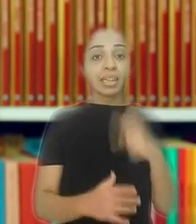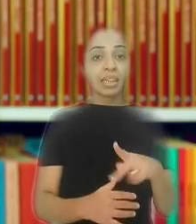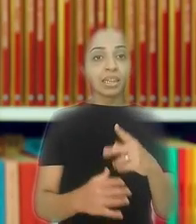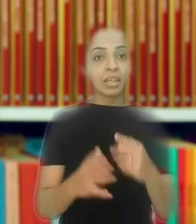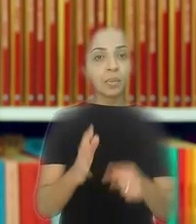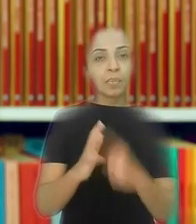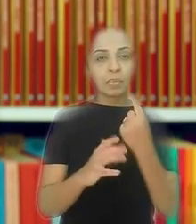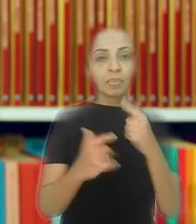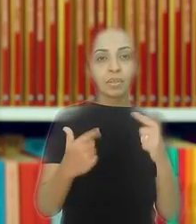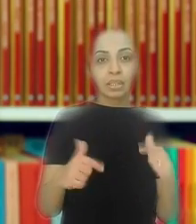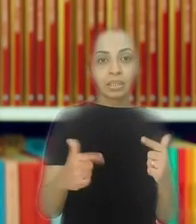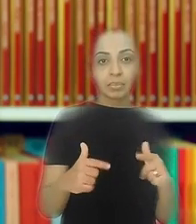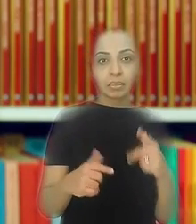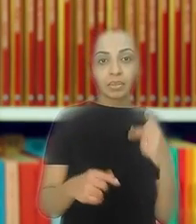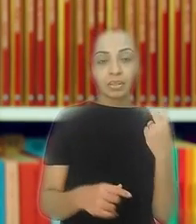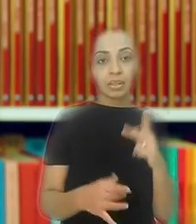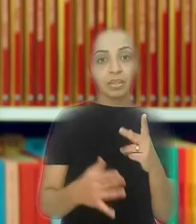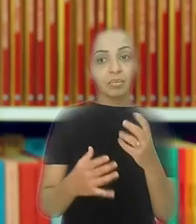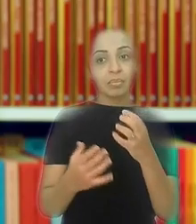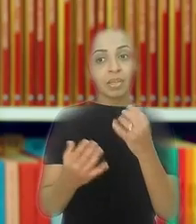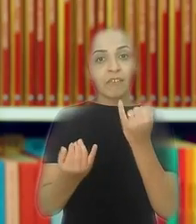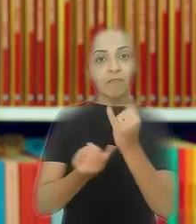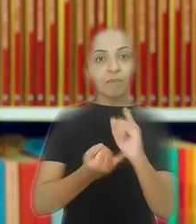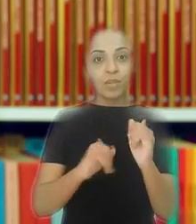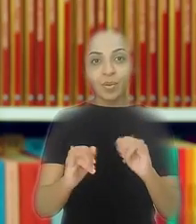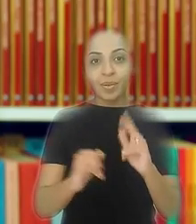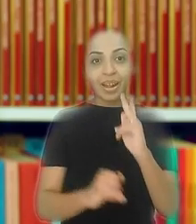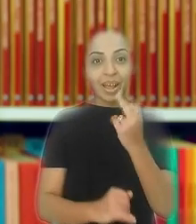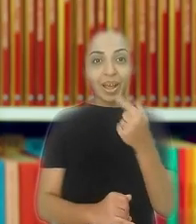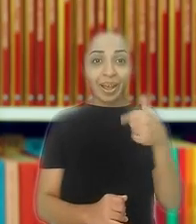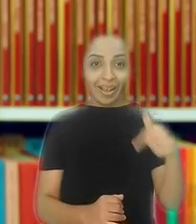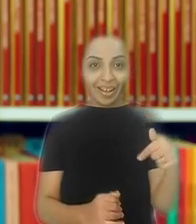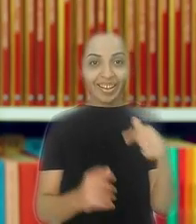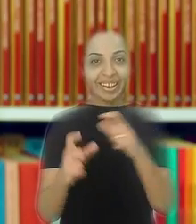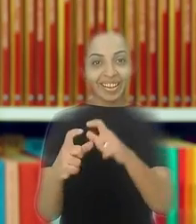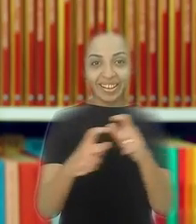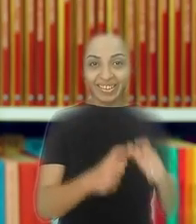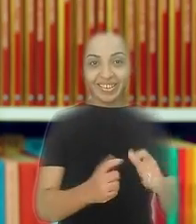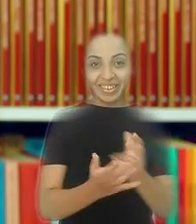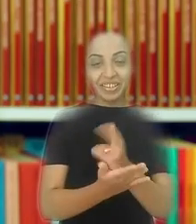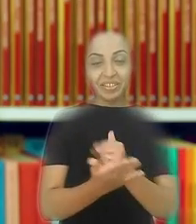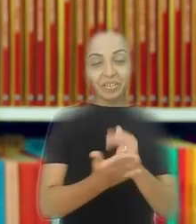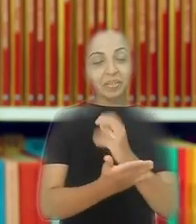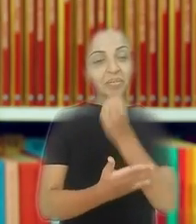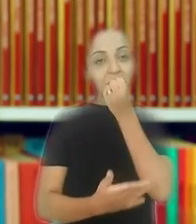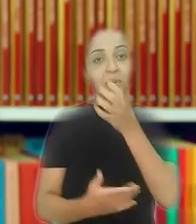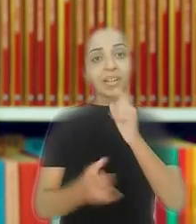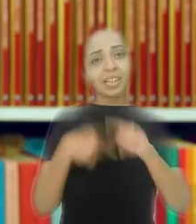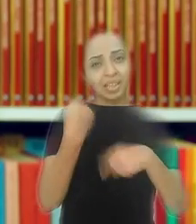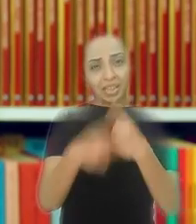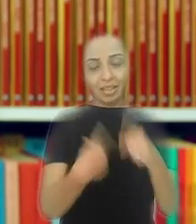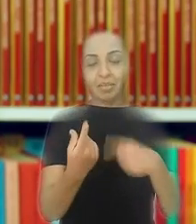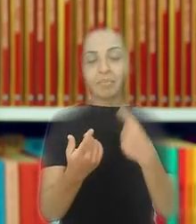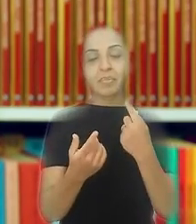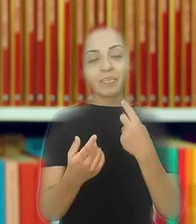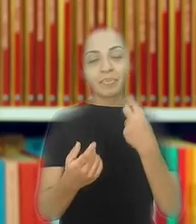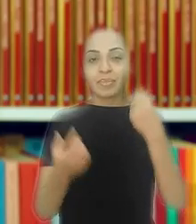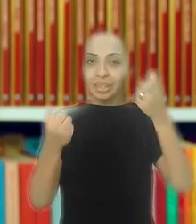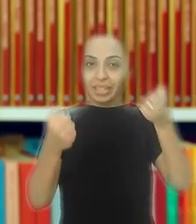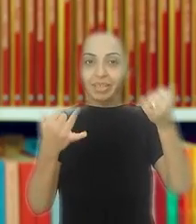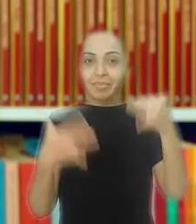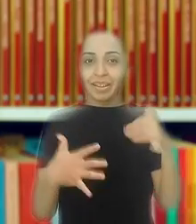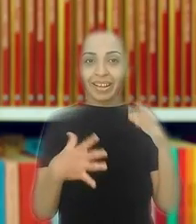trabalho de conclusão de curso em formato de história em quadrinhos a gente vai falar mais sobre esse livro